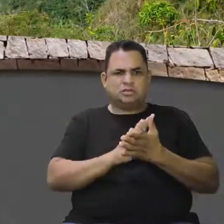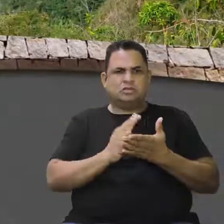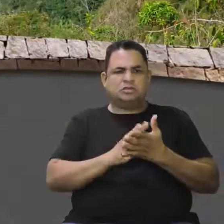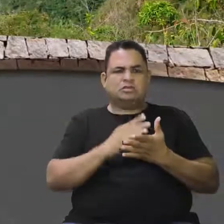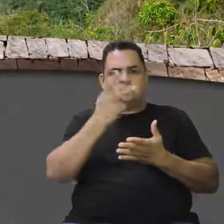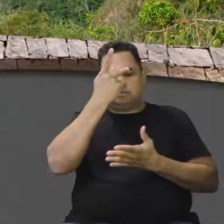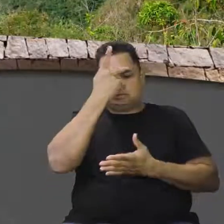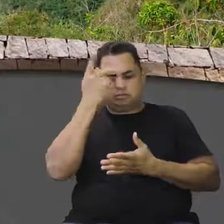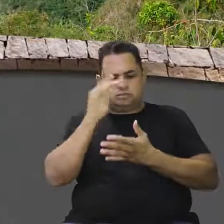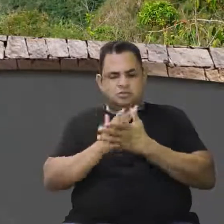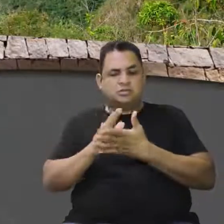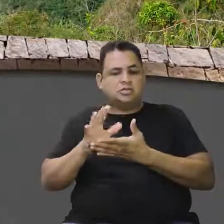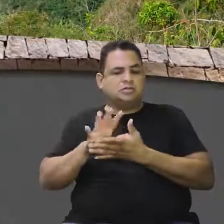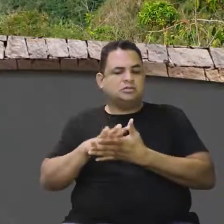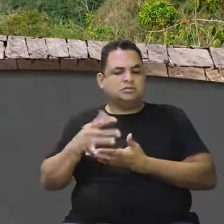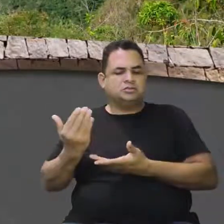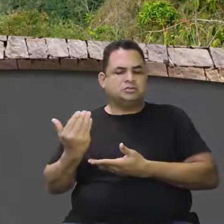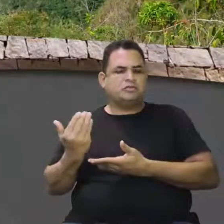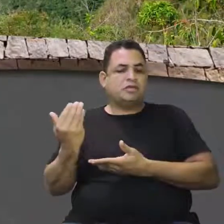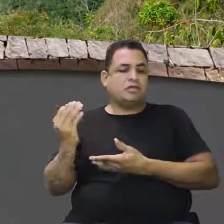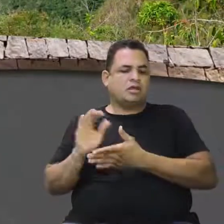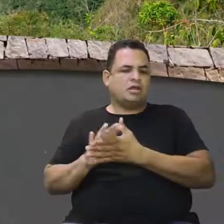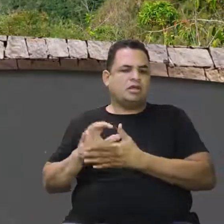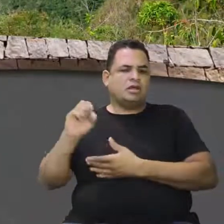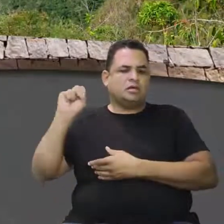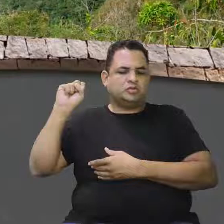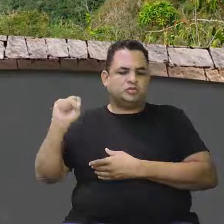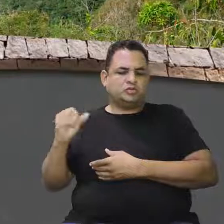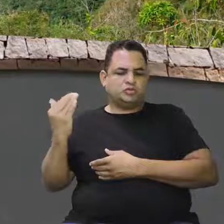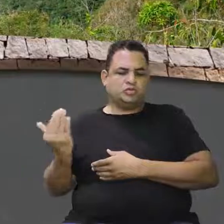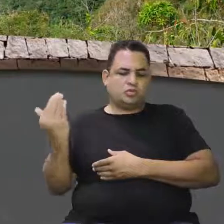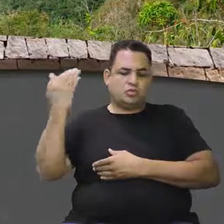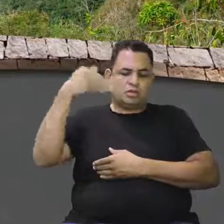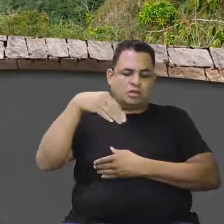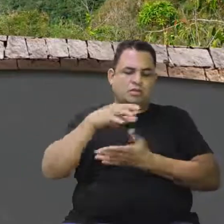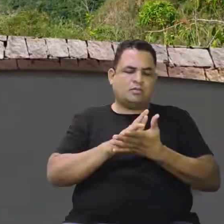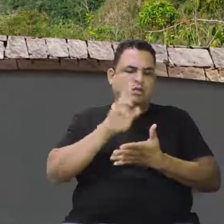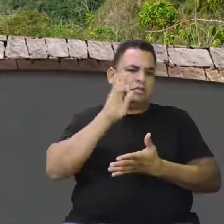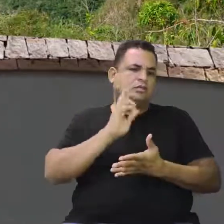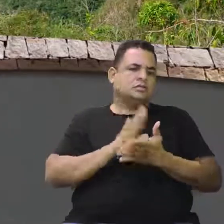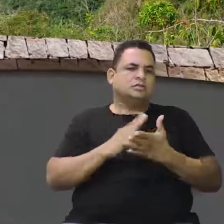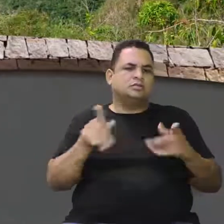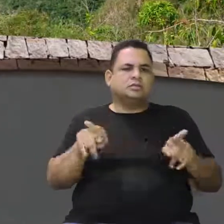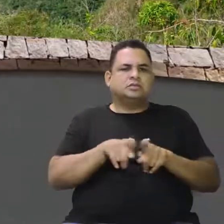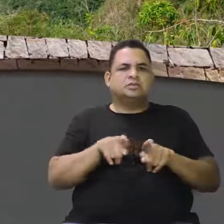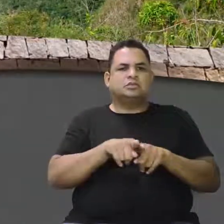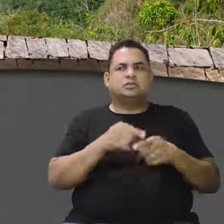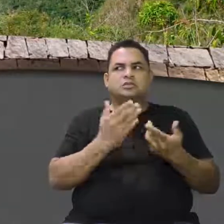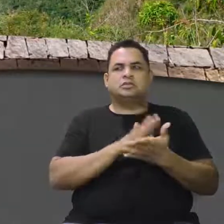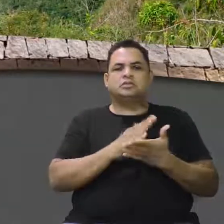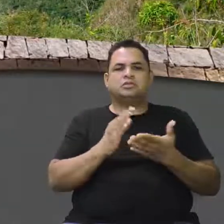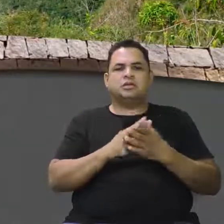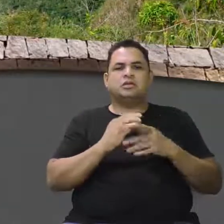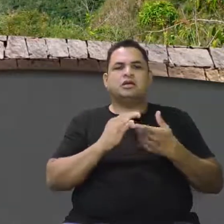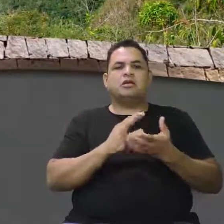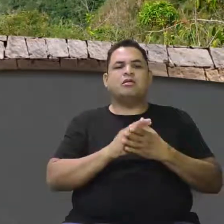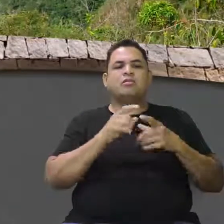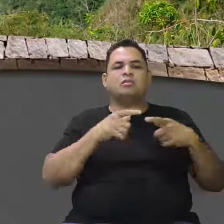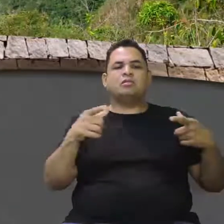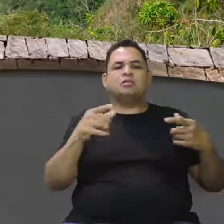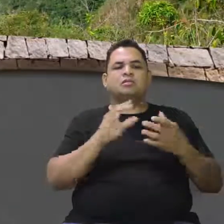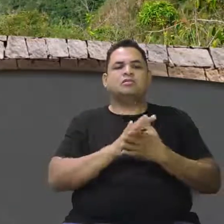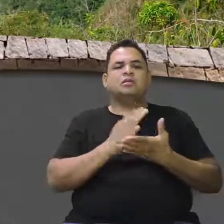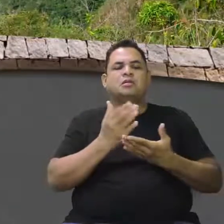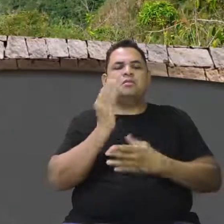de pessoas da região sul do Brasil, mas também intensificou a questão do desmatamento no nosso estado